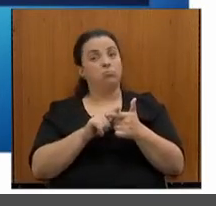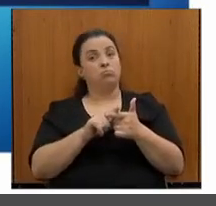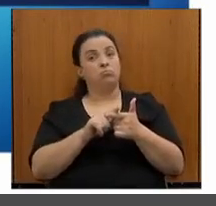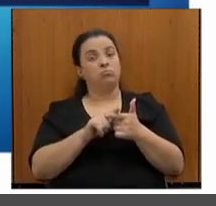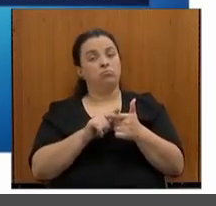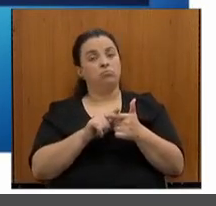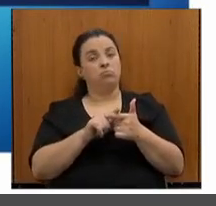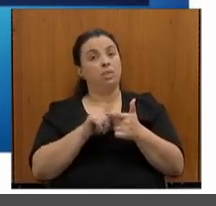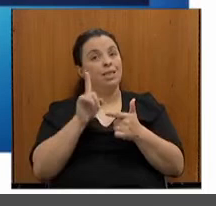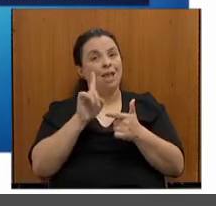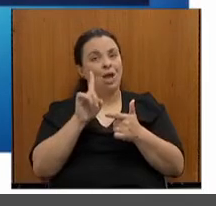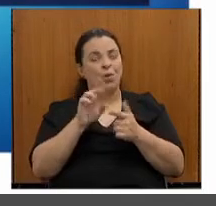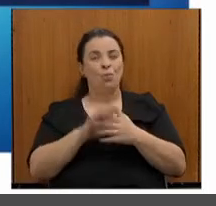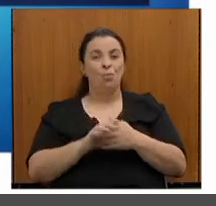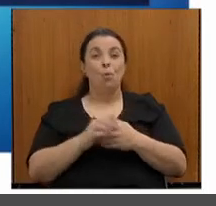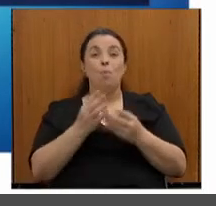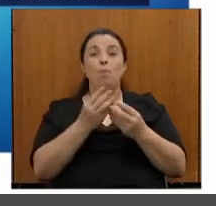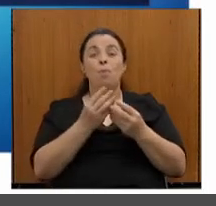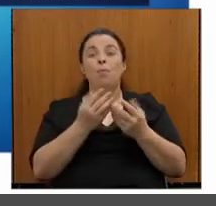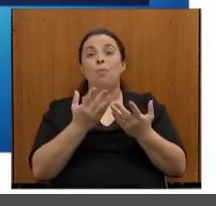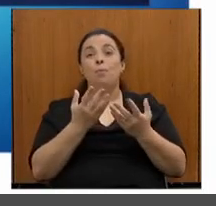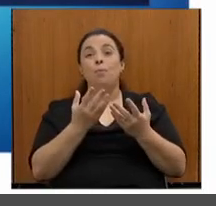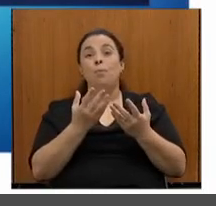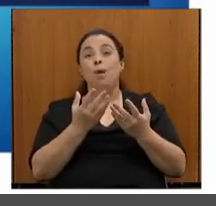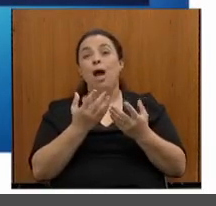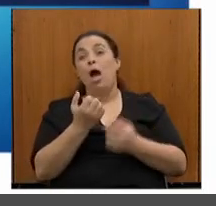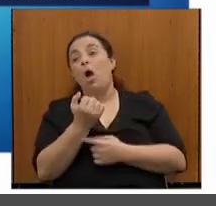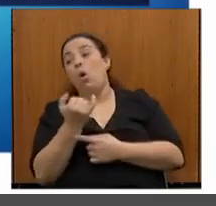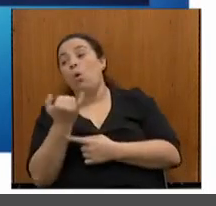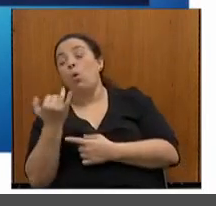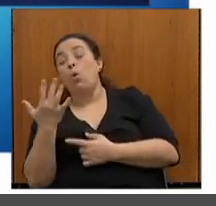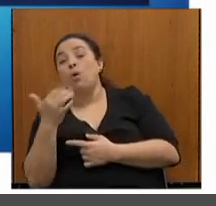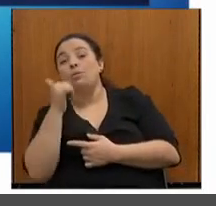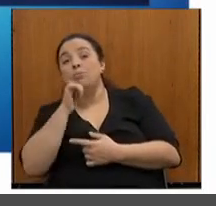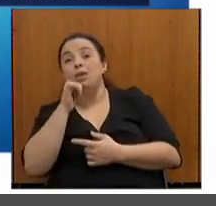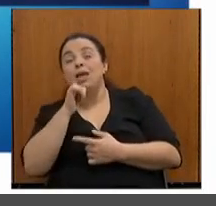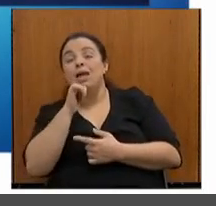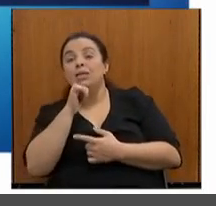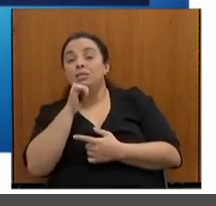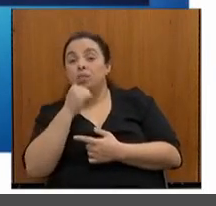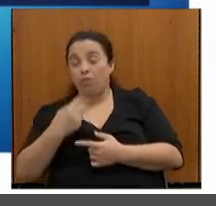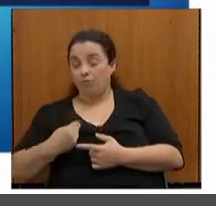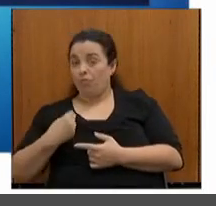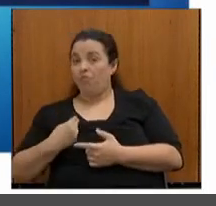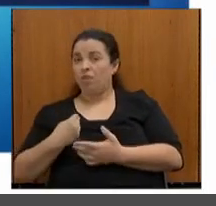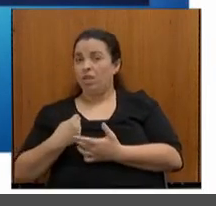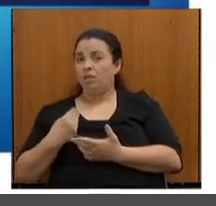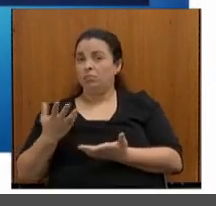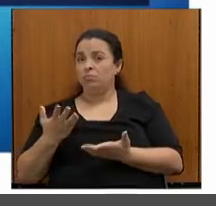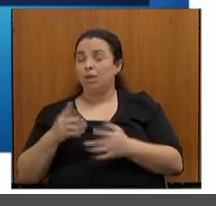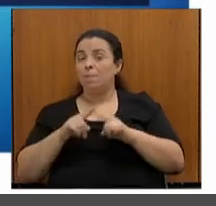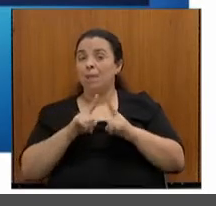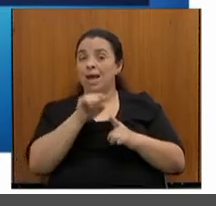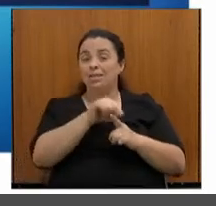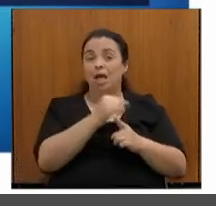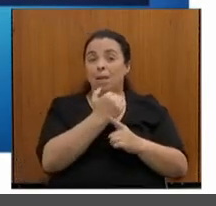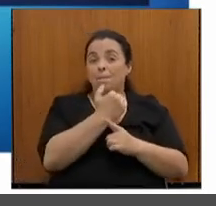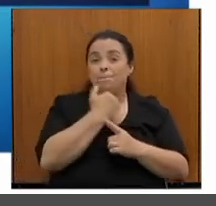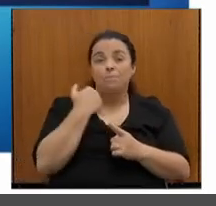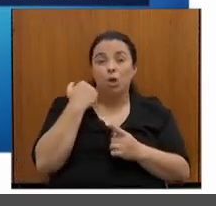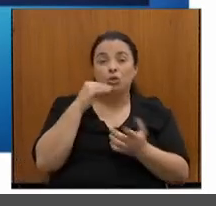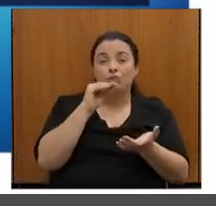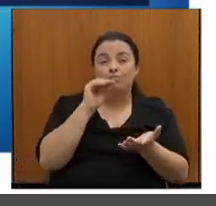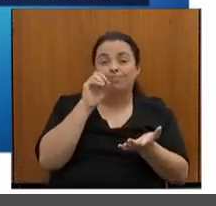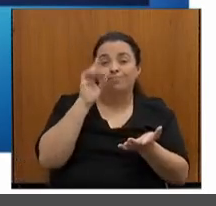sobrevivem. Eu falo que o óbito é a ponta do iceberg. Na parte submersa, a gente tem os sobreviventes, e muitas